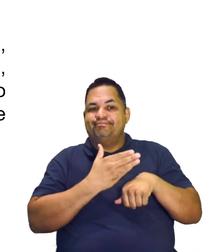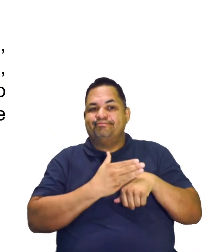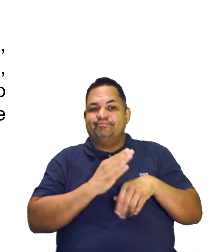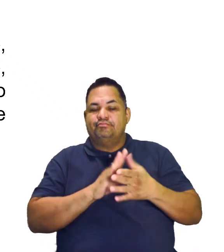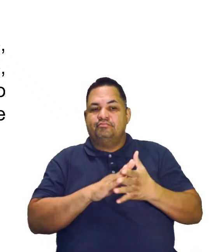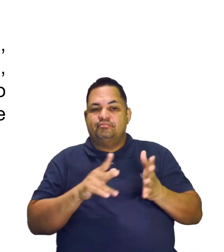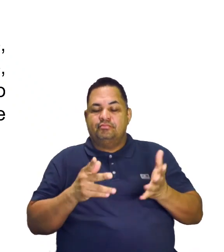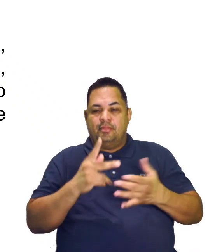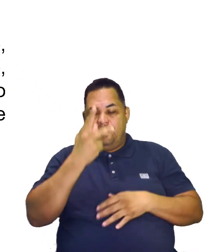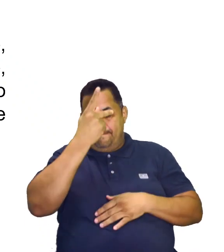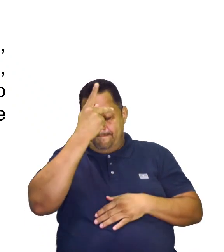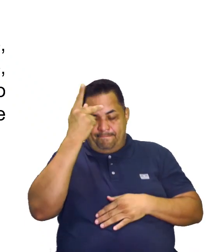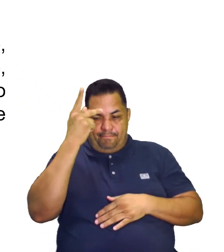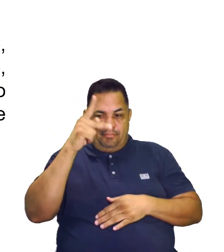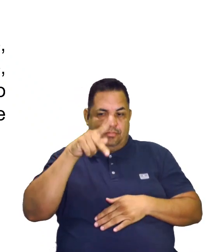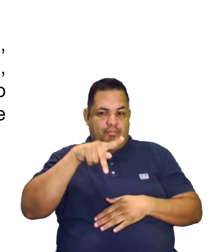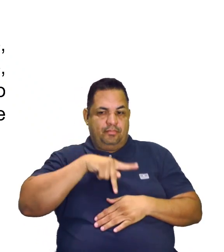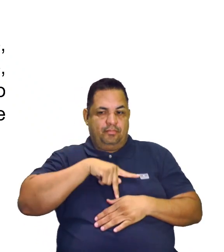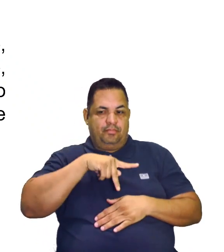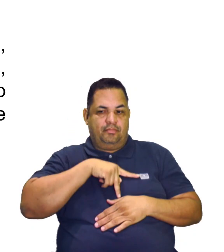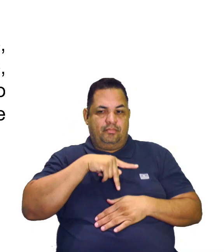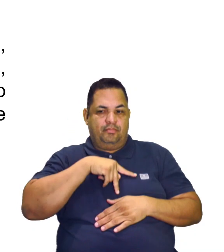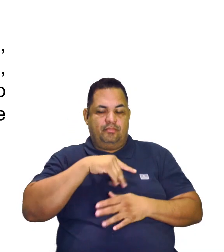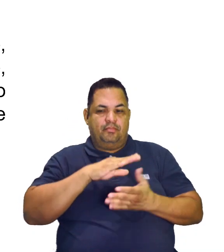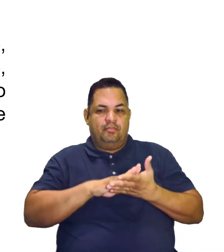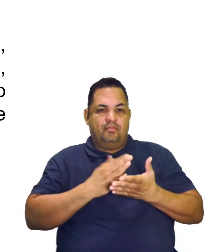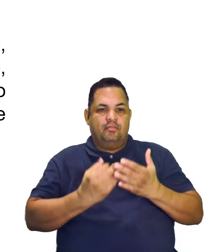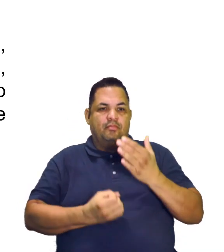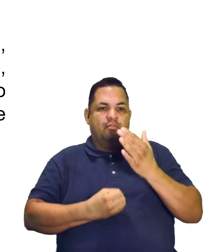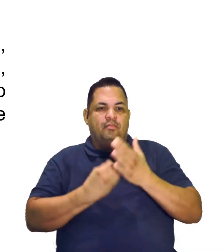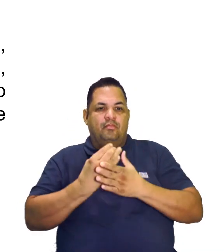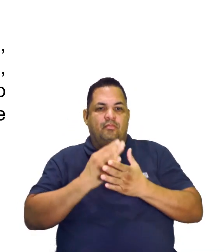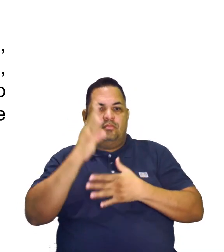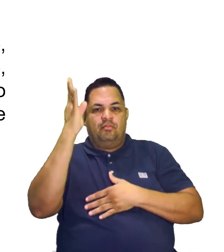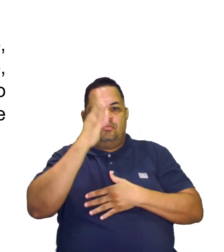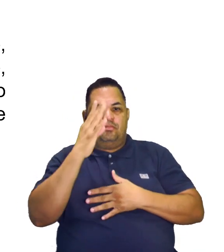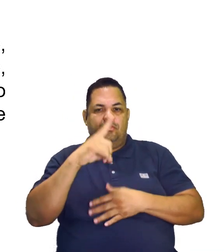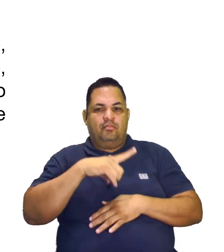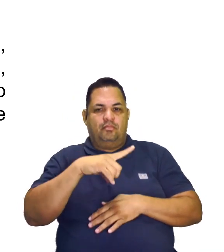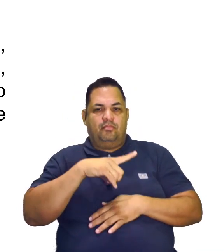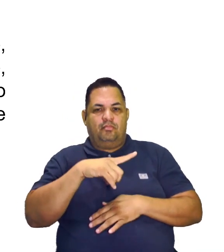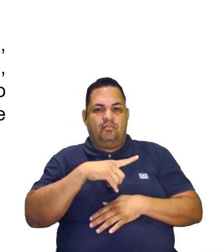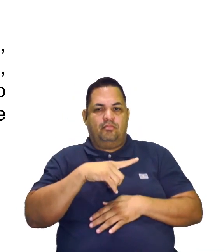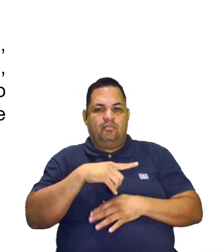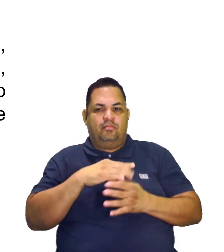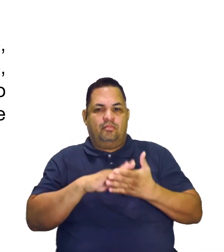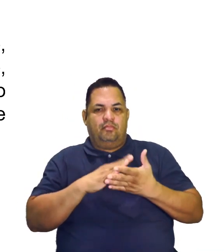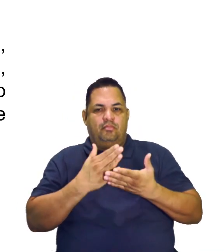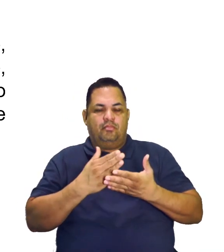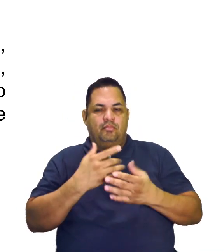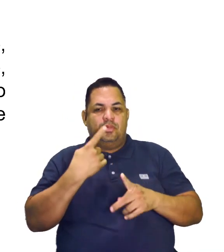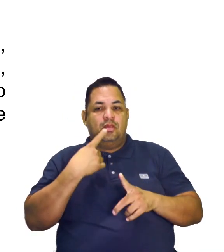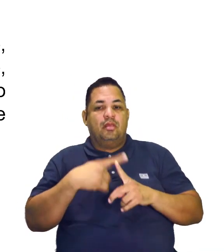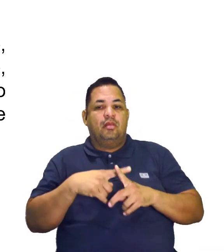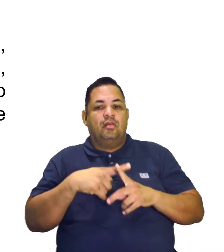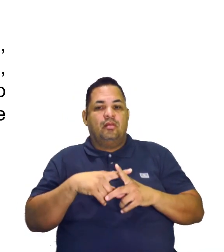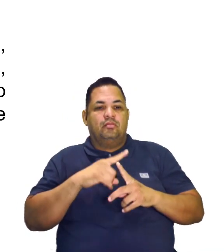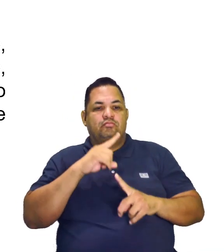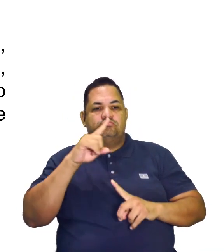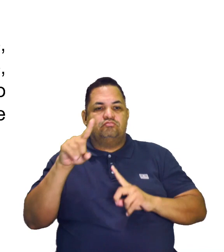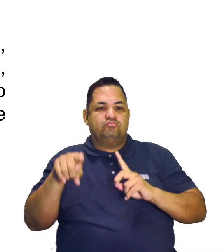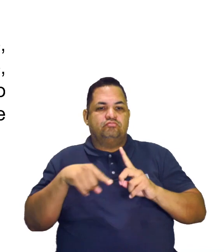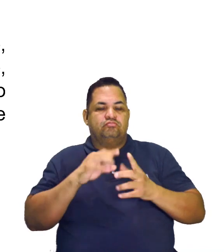prático, o nativo brasileiro possui razões bem objetivas